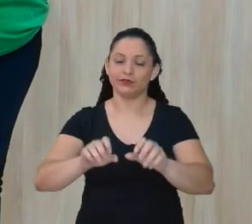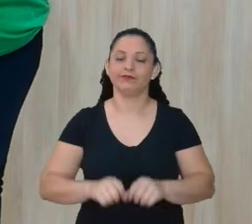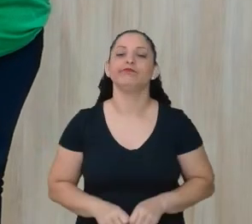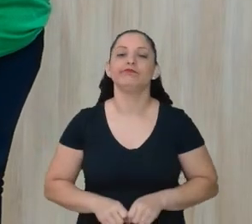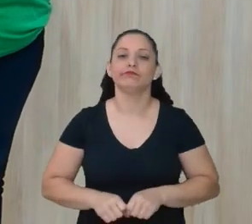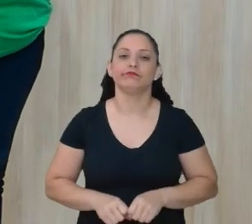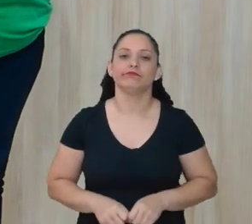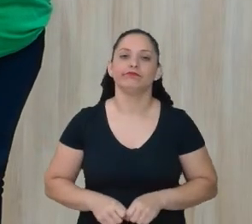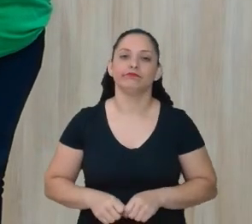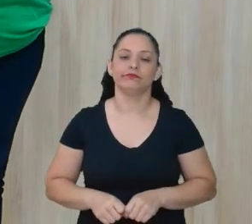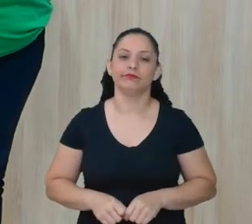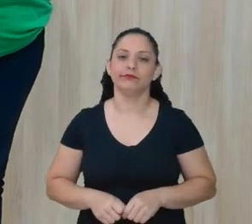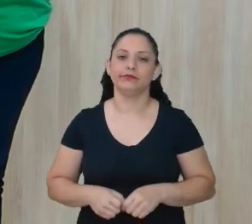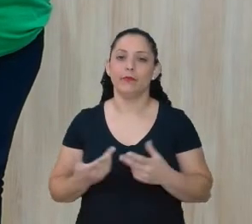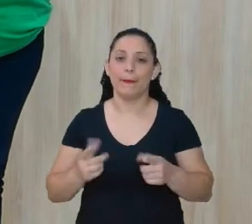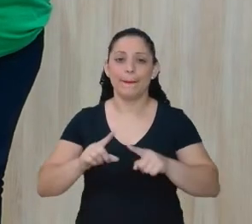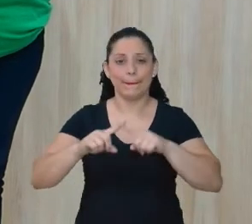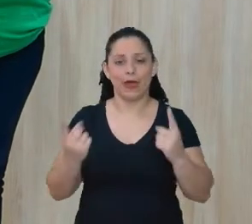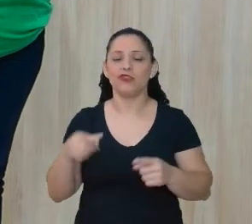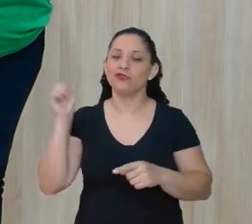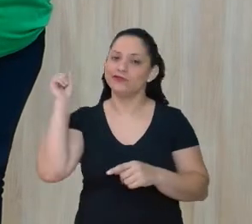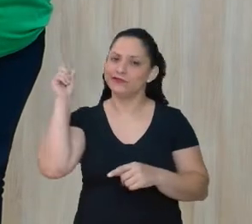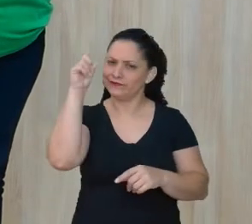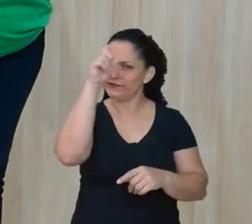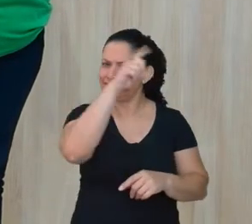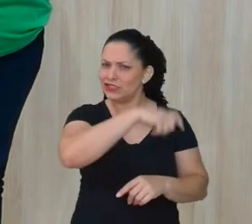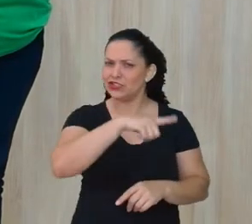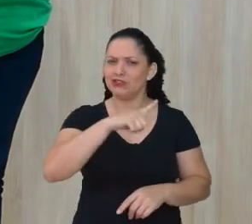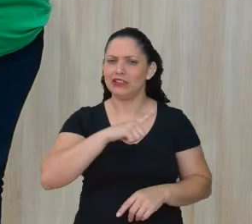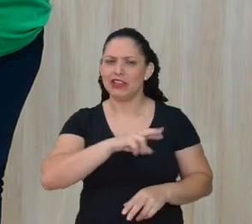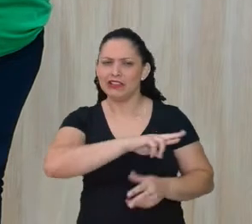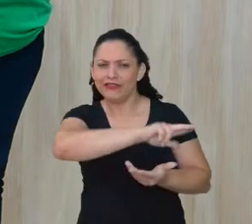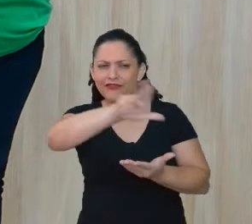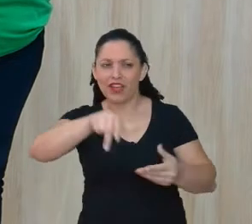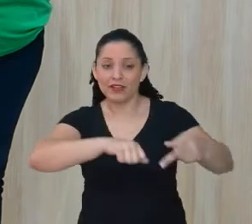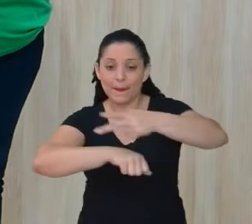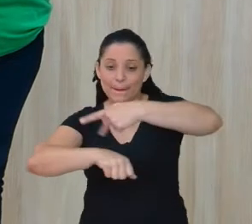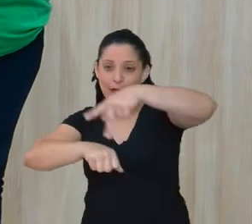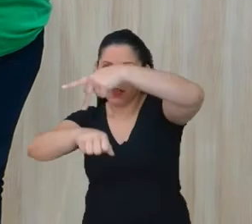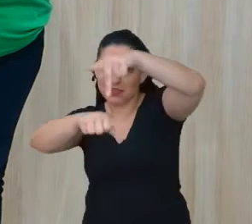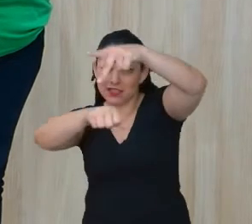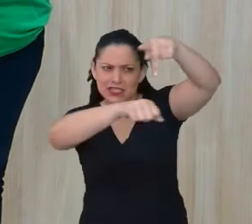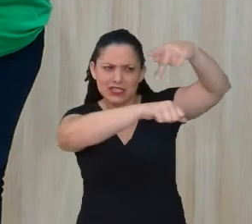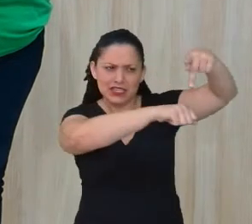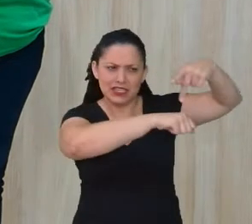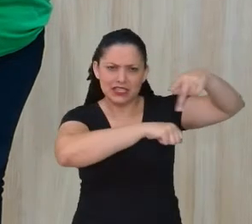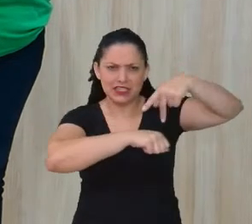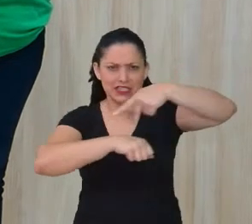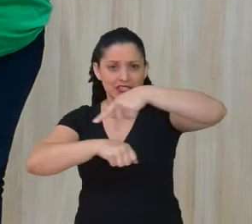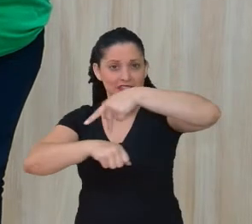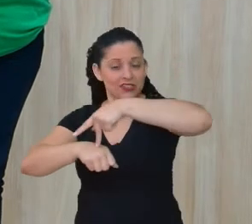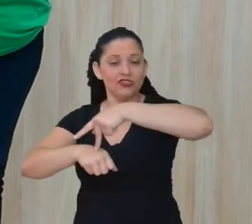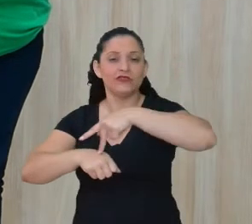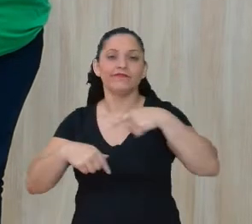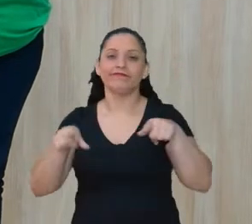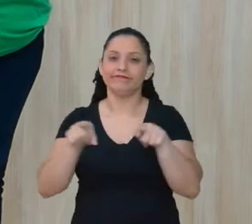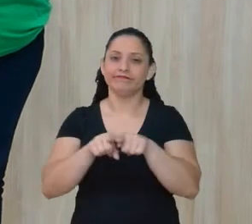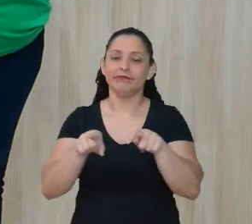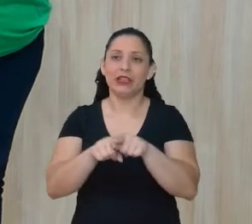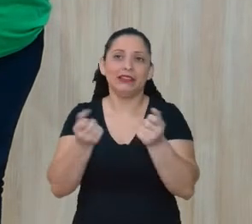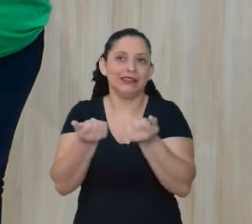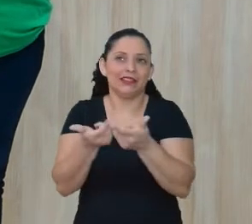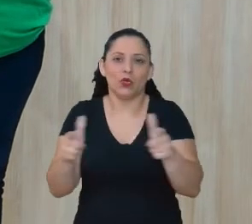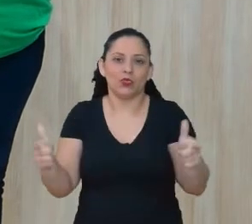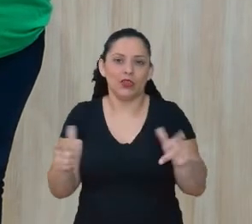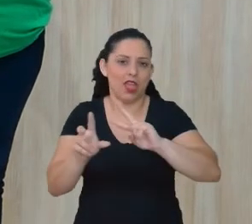é bem complicado isso, né? Porque existem vários países por aí pelo mundo também que não possuem